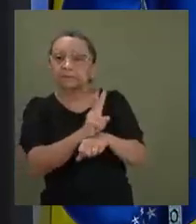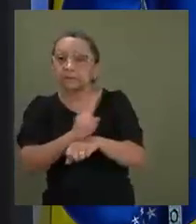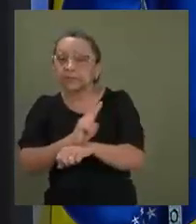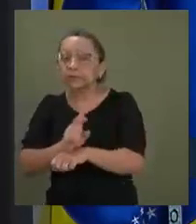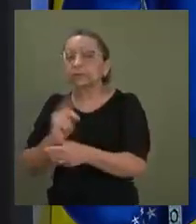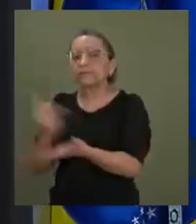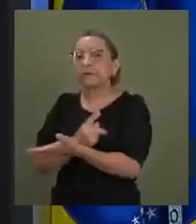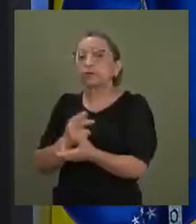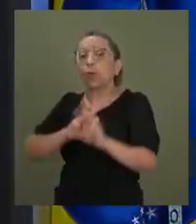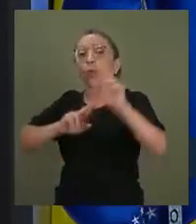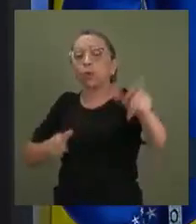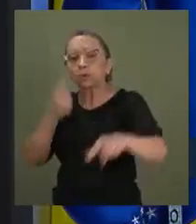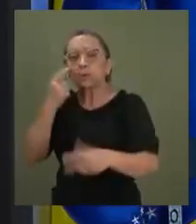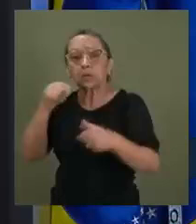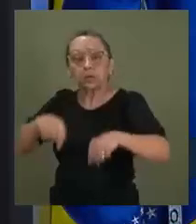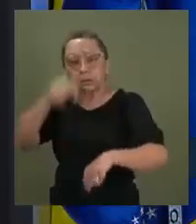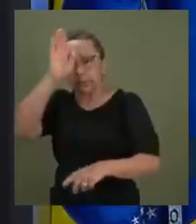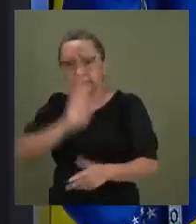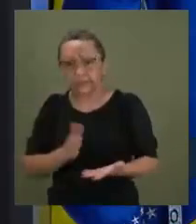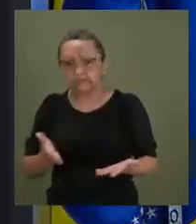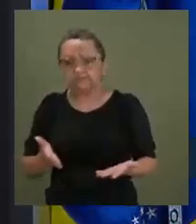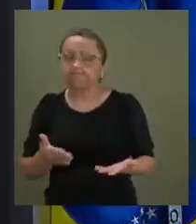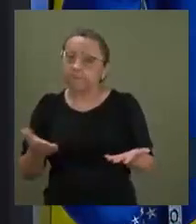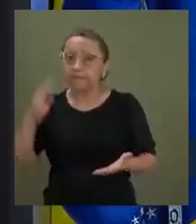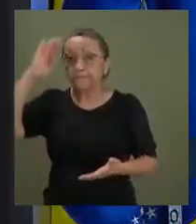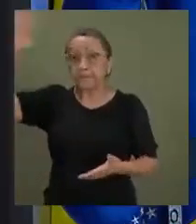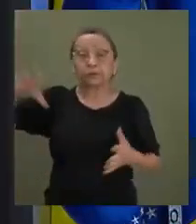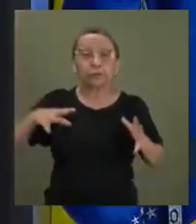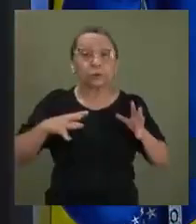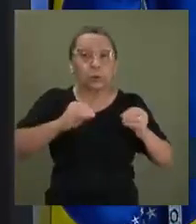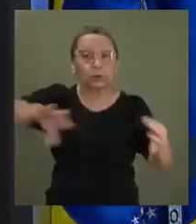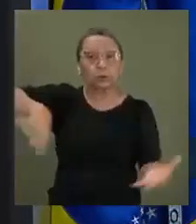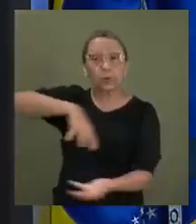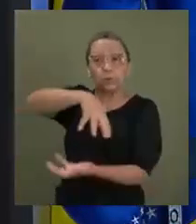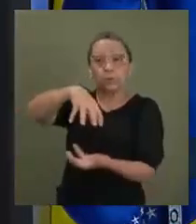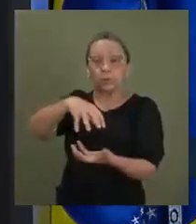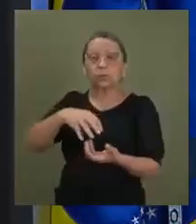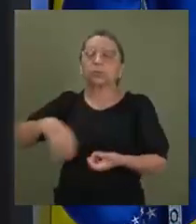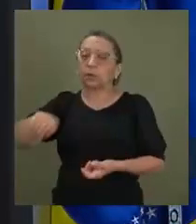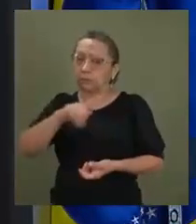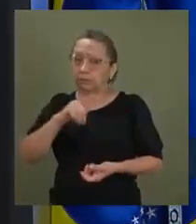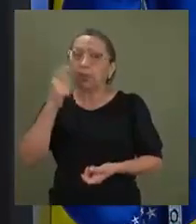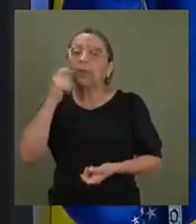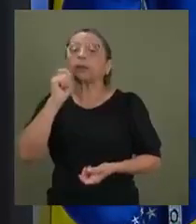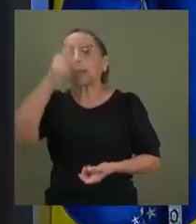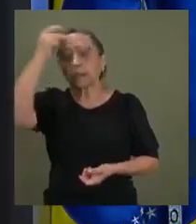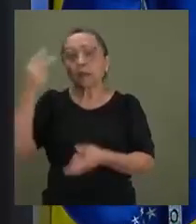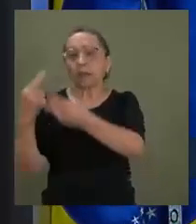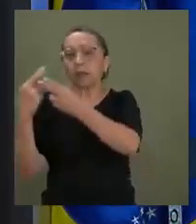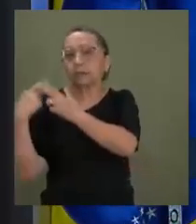estão sendo observados aqui no Brasil e principalmente no mundo inteiro? Cadê? Quem tá resolvendo isso?